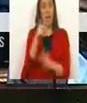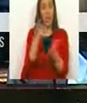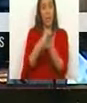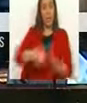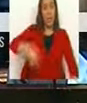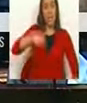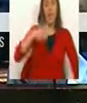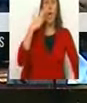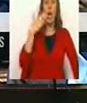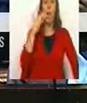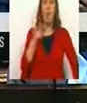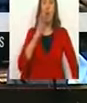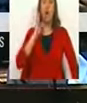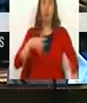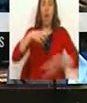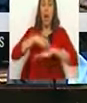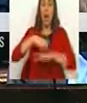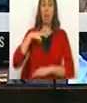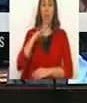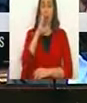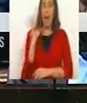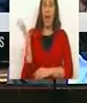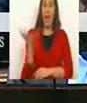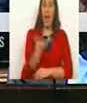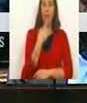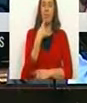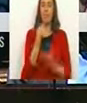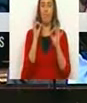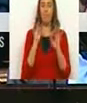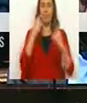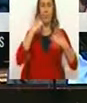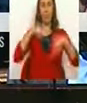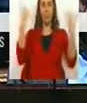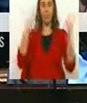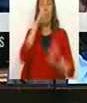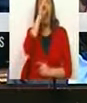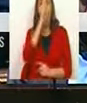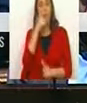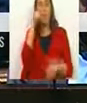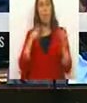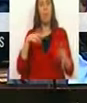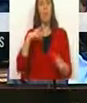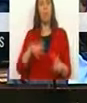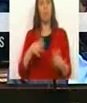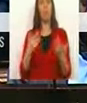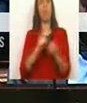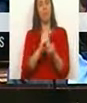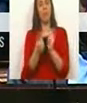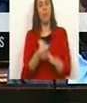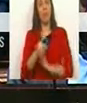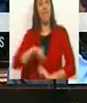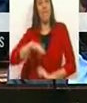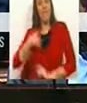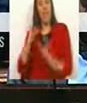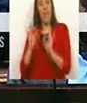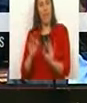sobre sacos plásticos, já a Agência Portuguesa do Ambiente afirmava publicamente que os hábitos dos portugueses se tinham tornado mais